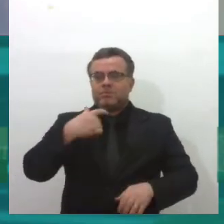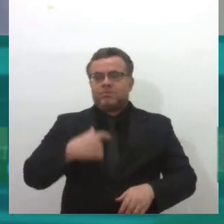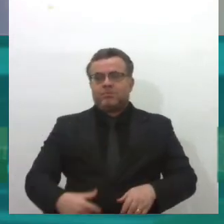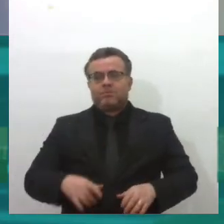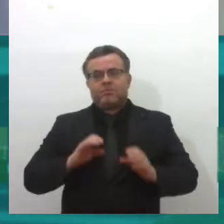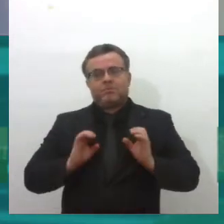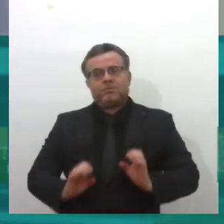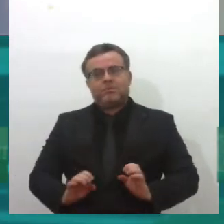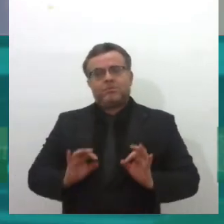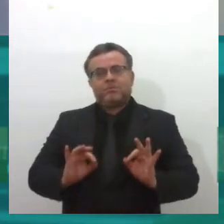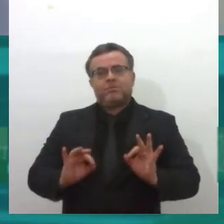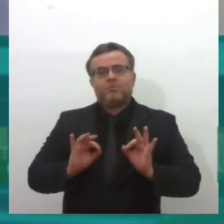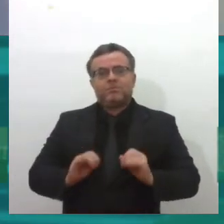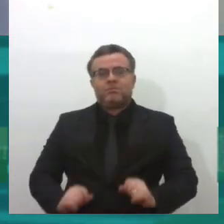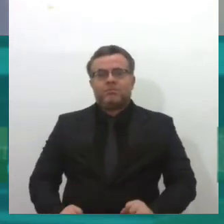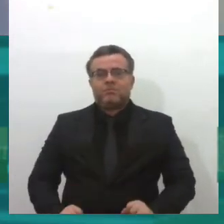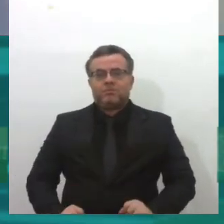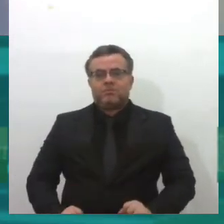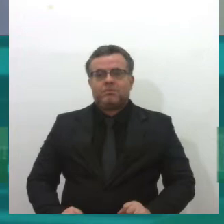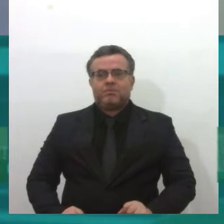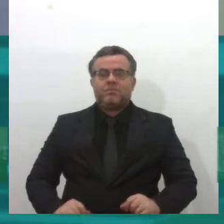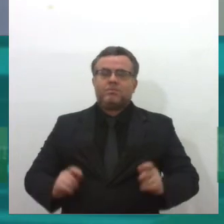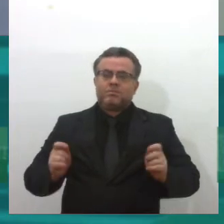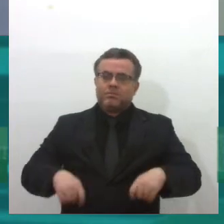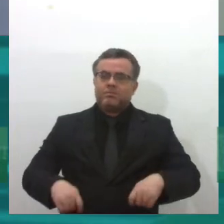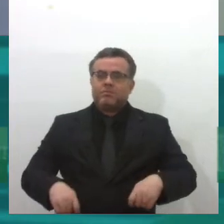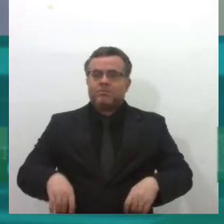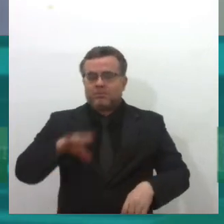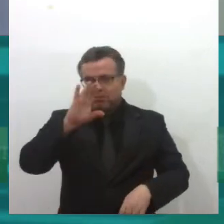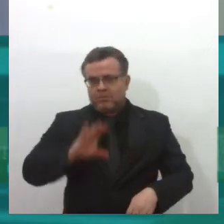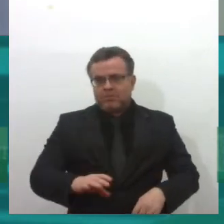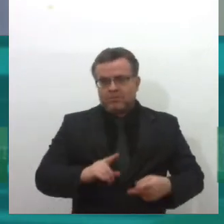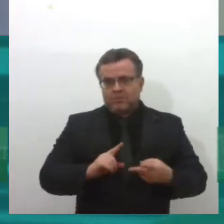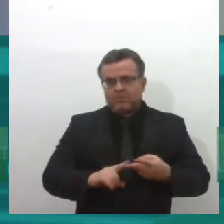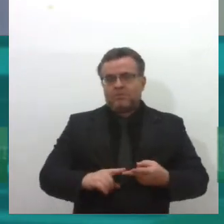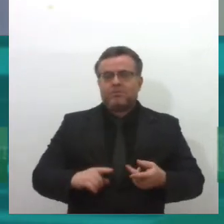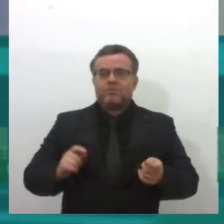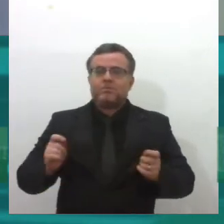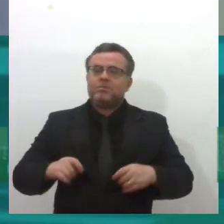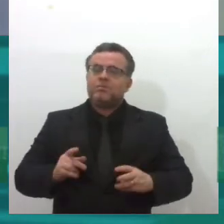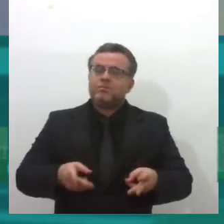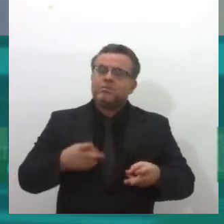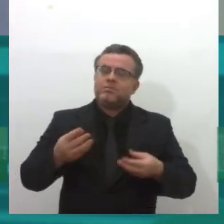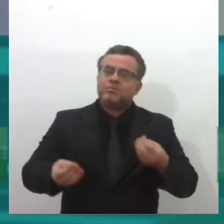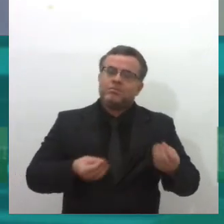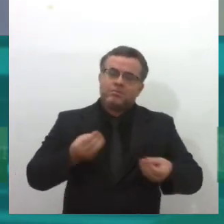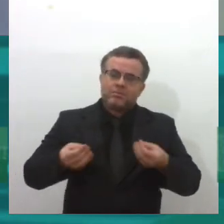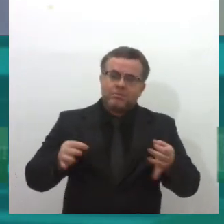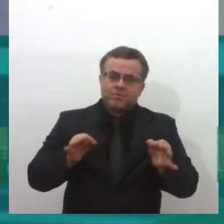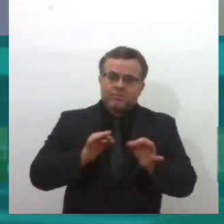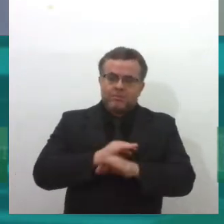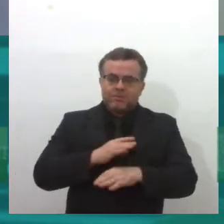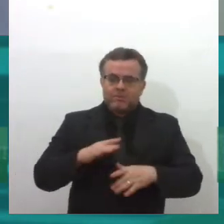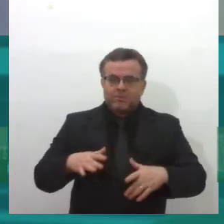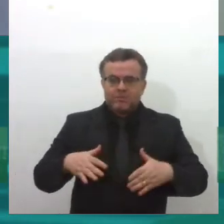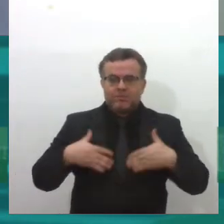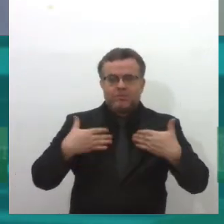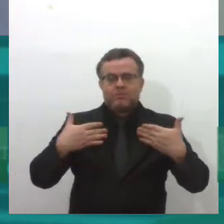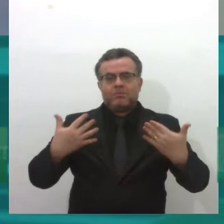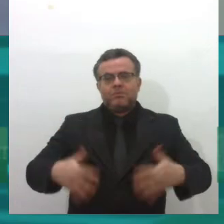que é a formação ética de cidadania, de zelo, dos impactos, que